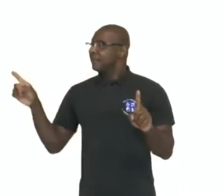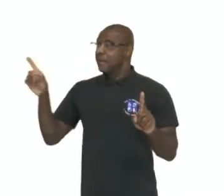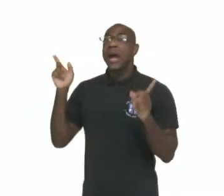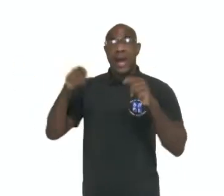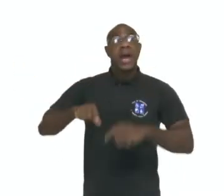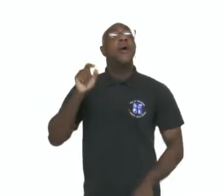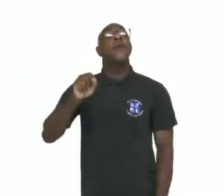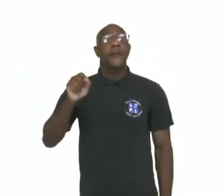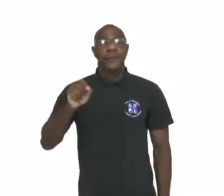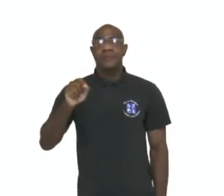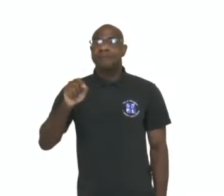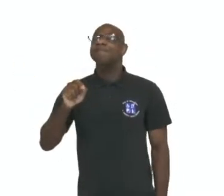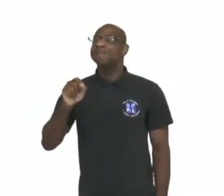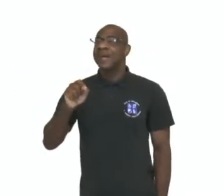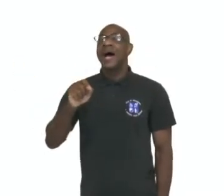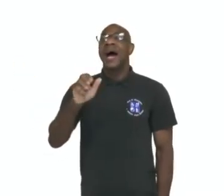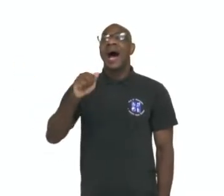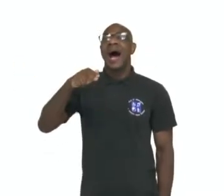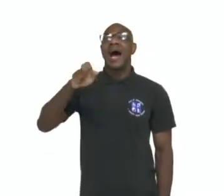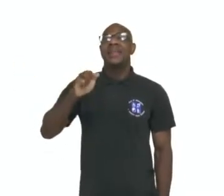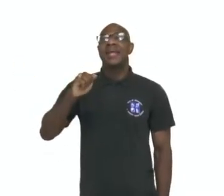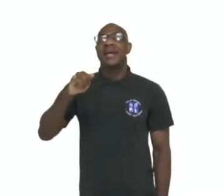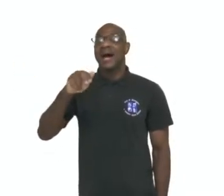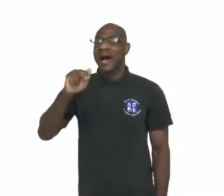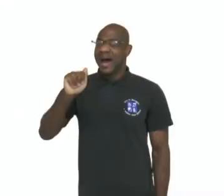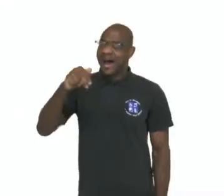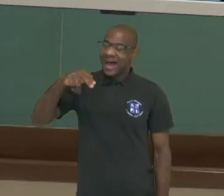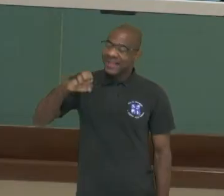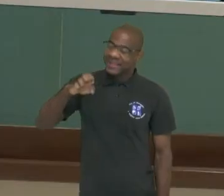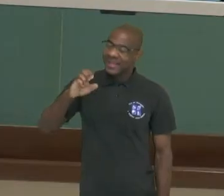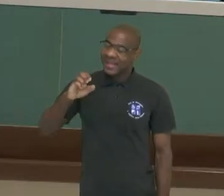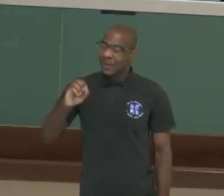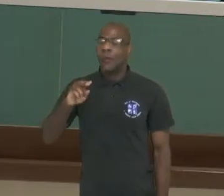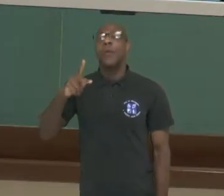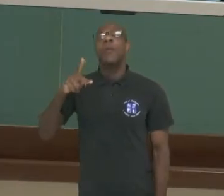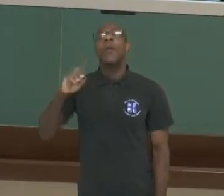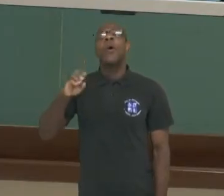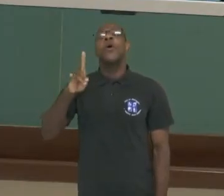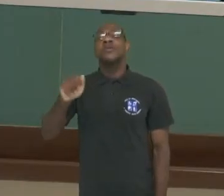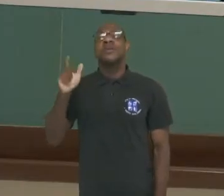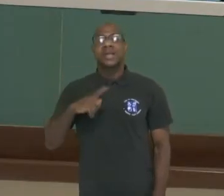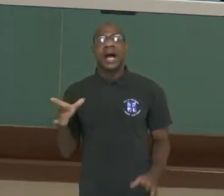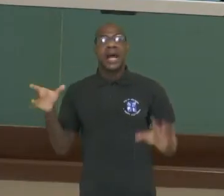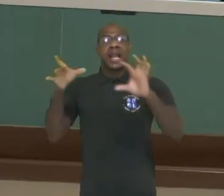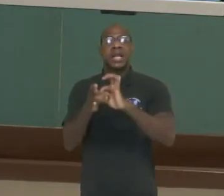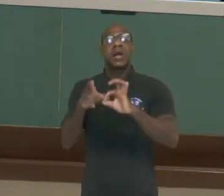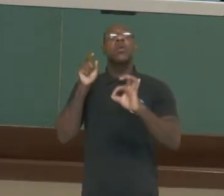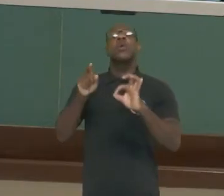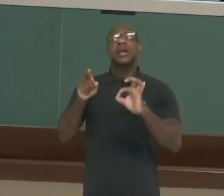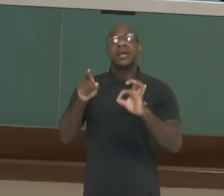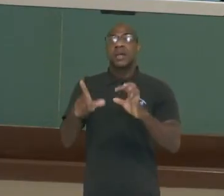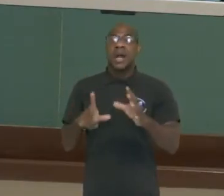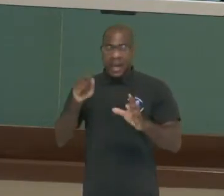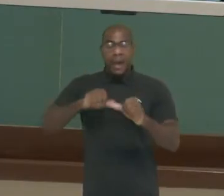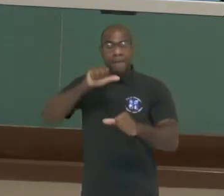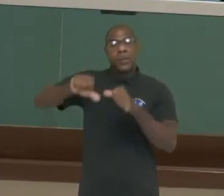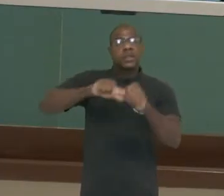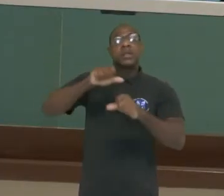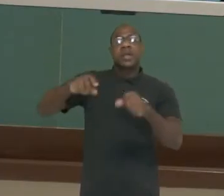de uma aneuploidia. A aneuploidia está relacionado com